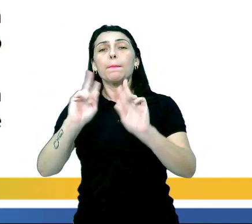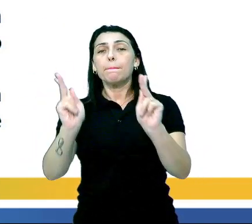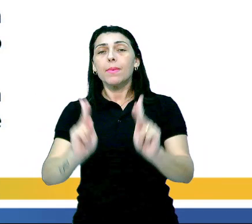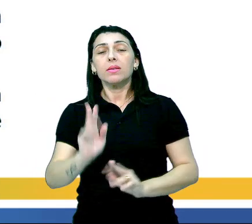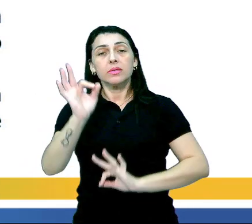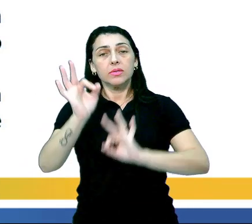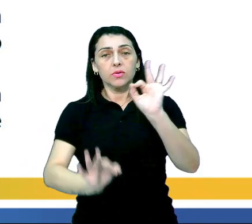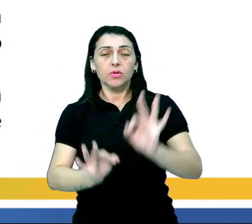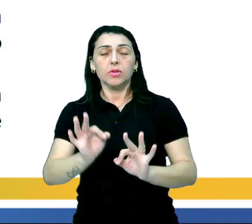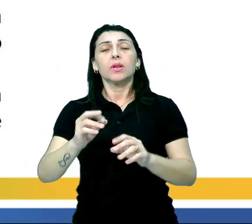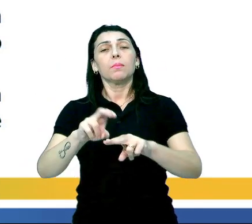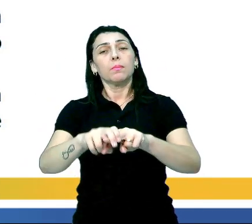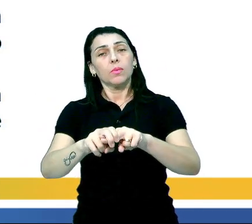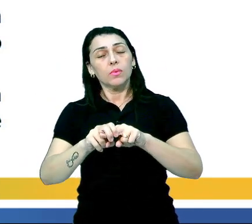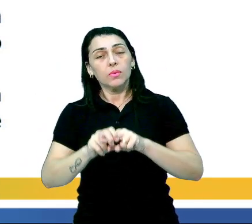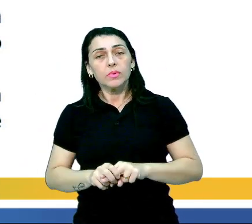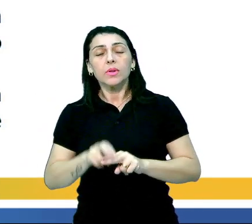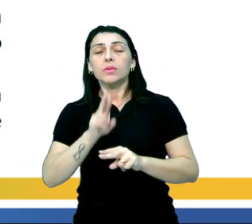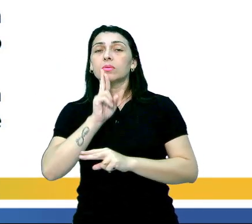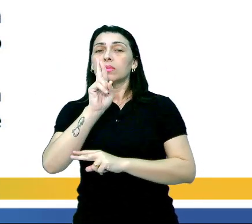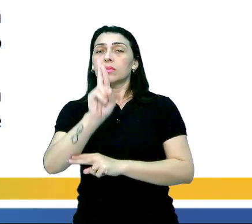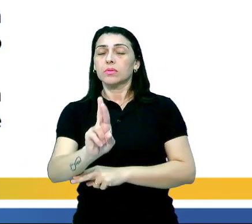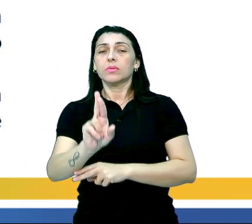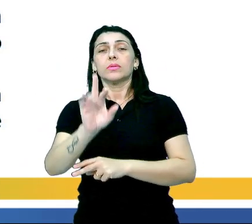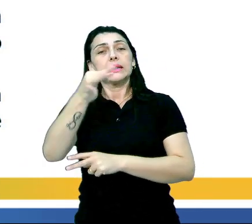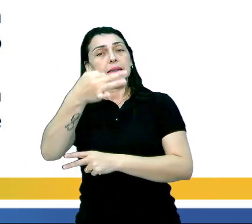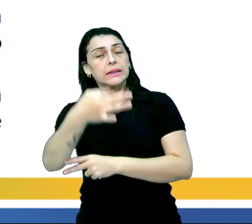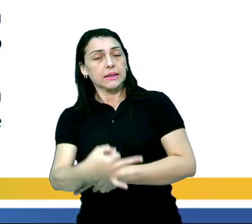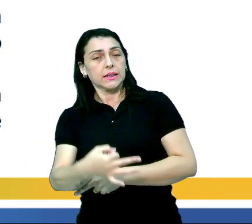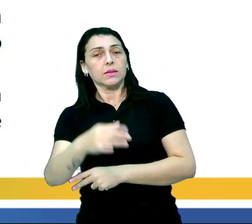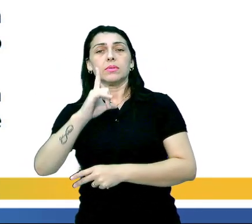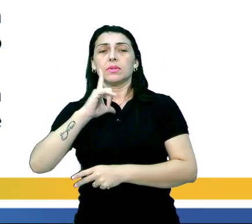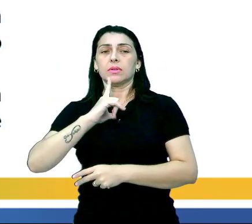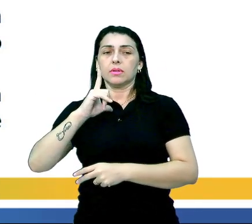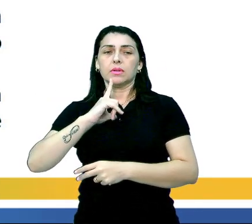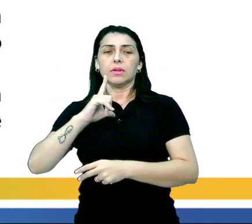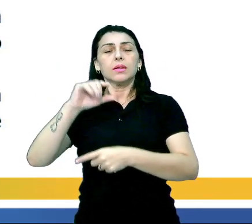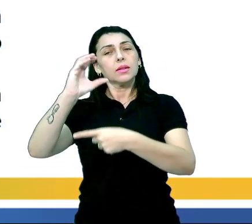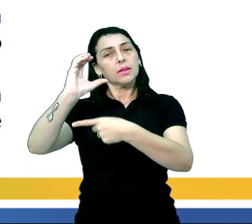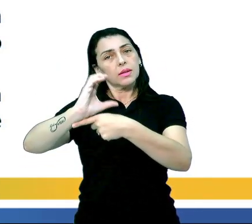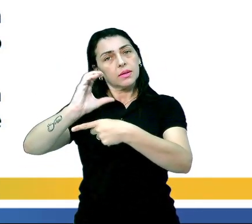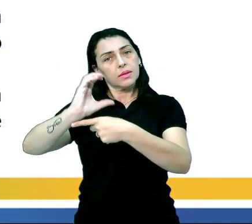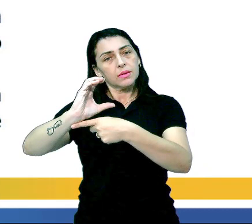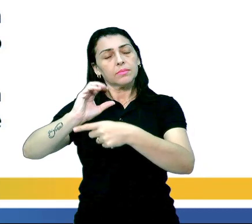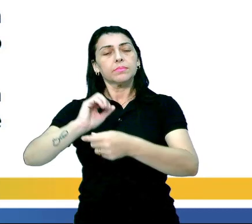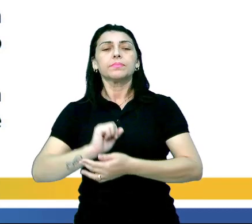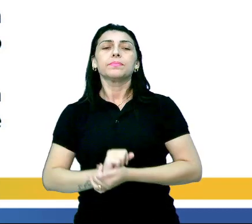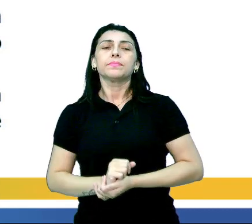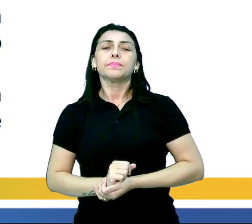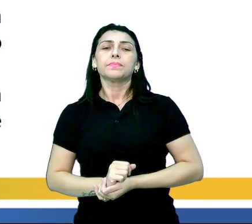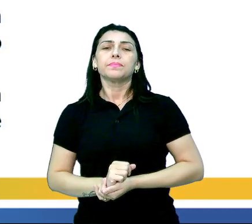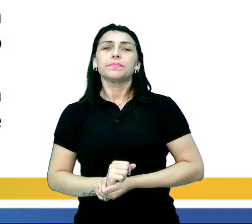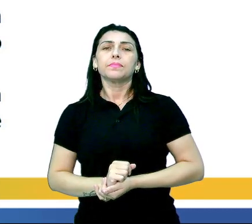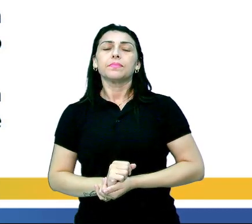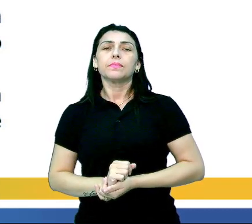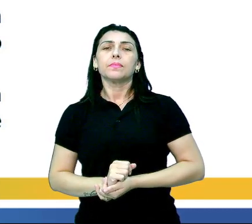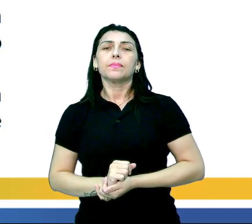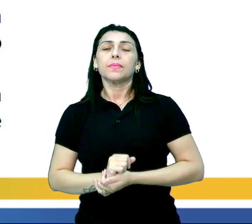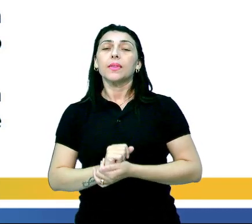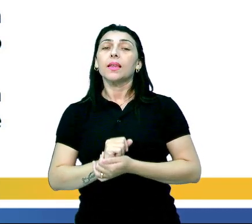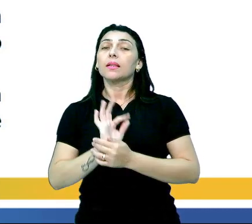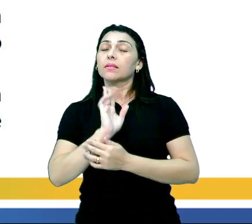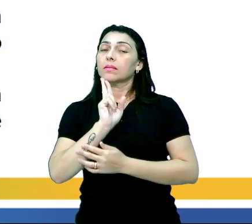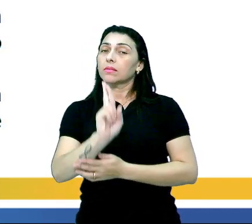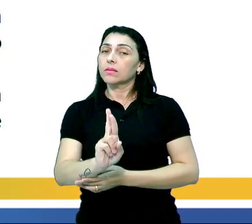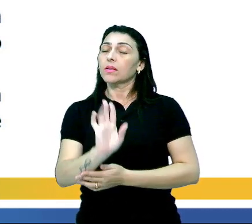e justiça. Portanto, como resposta coerente, nós temos aí a letra C. Então, essa é